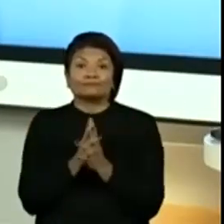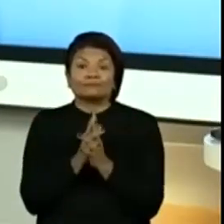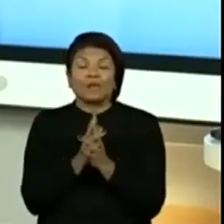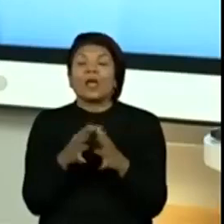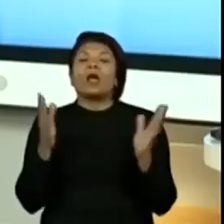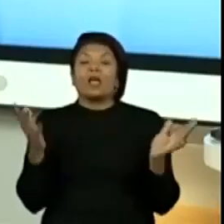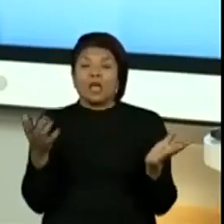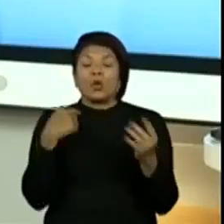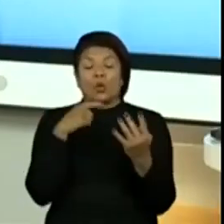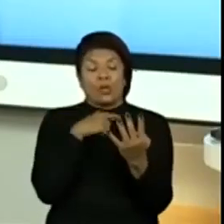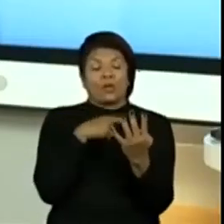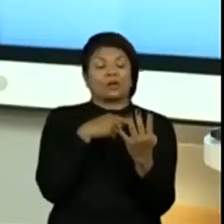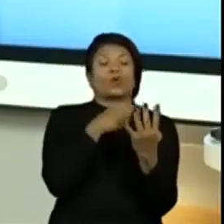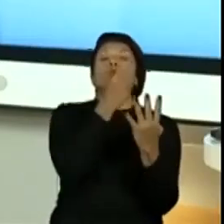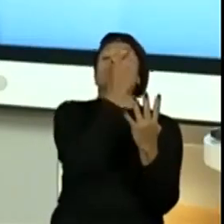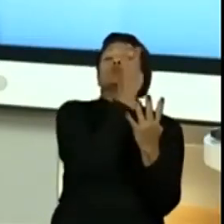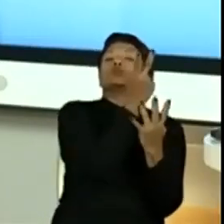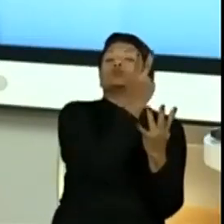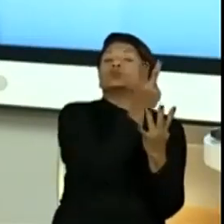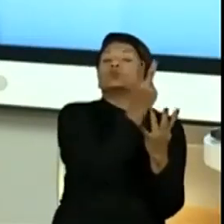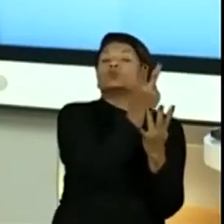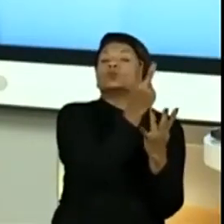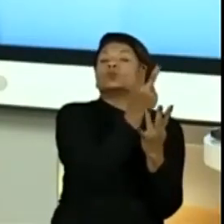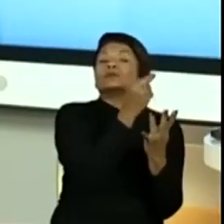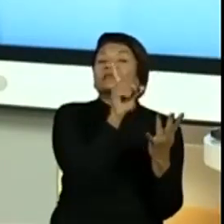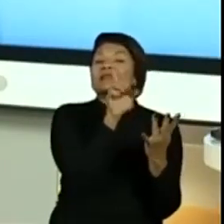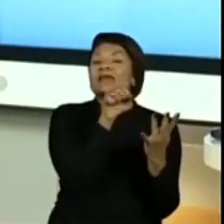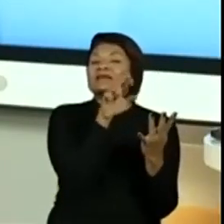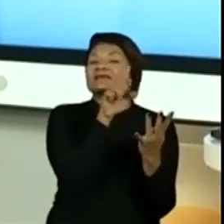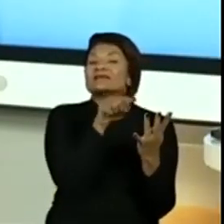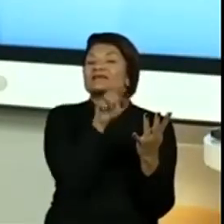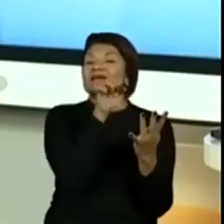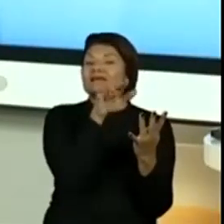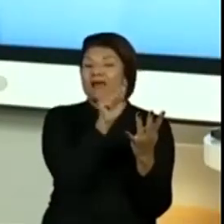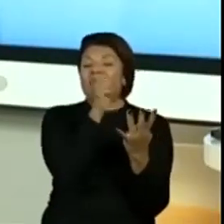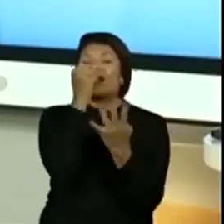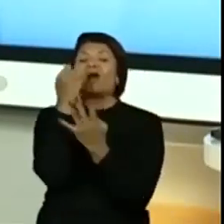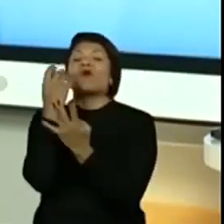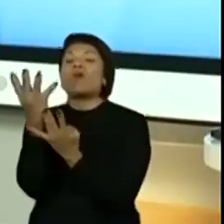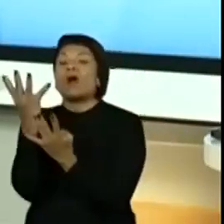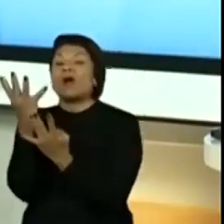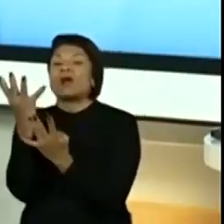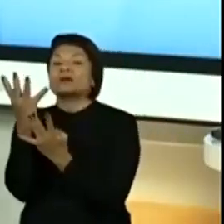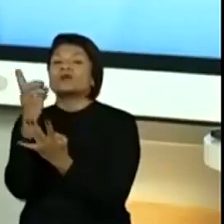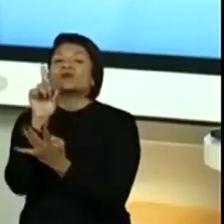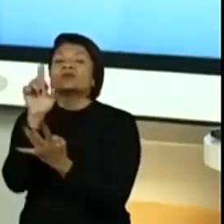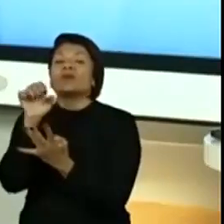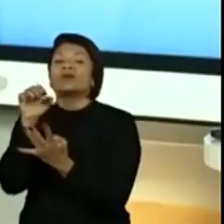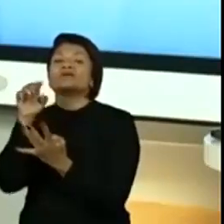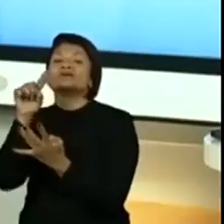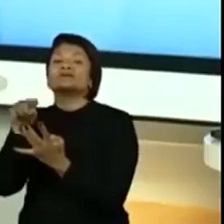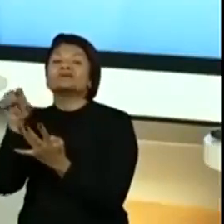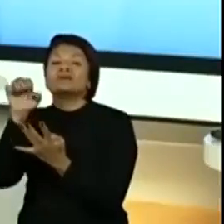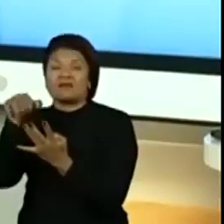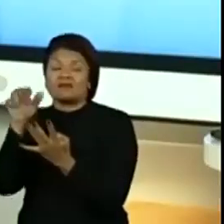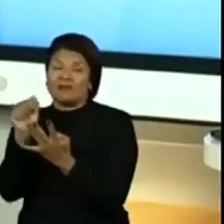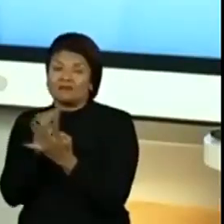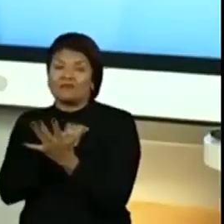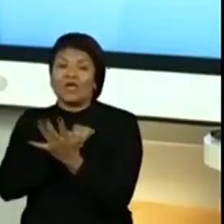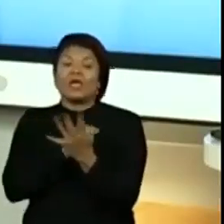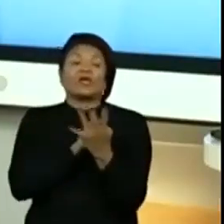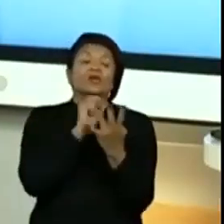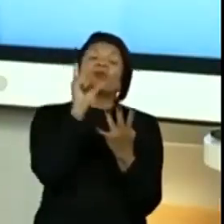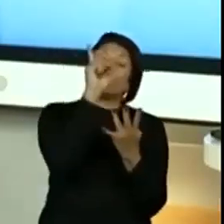tenho aqui 2 dezenas e aqui 4 dezenas. Então, o menor é o que